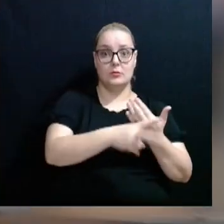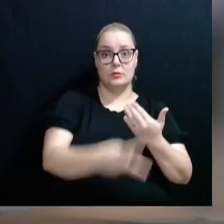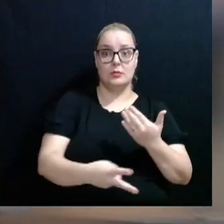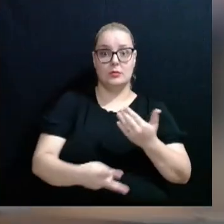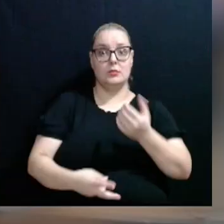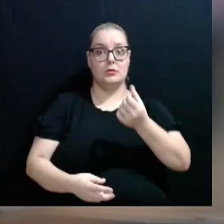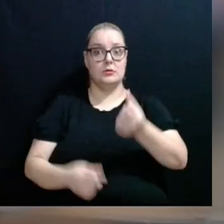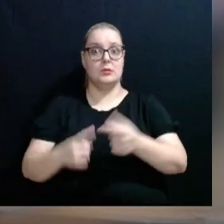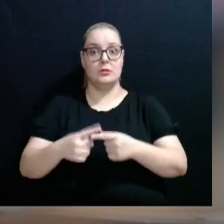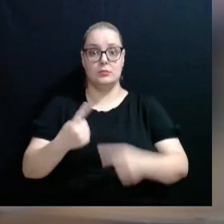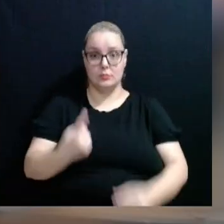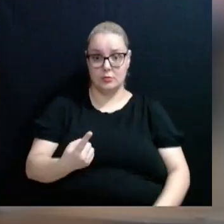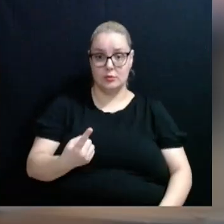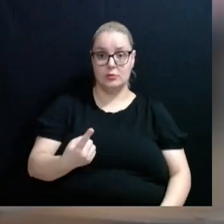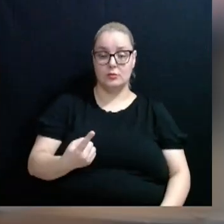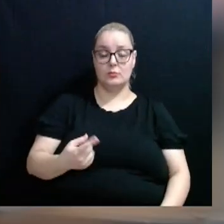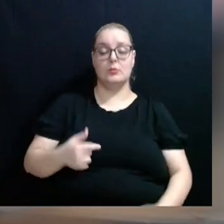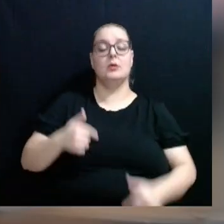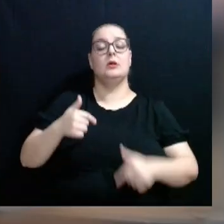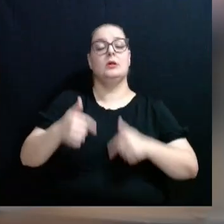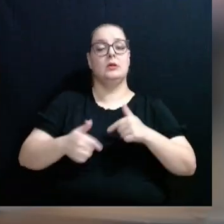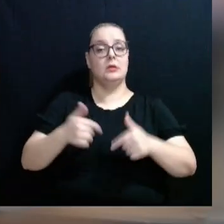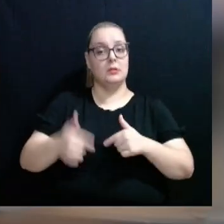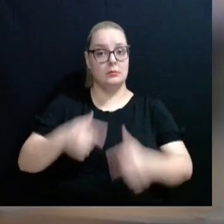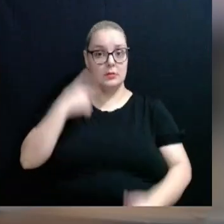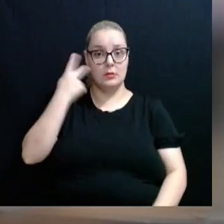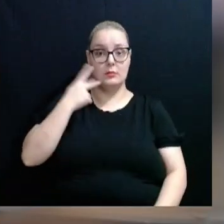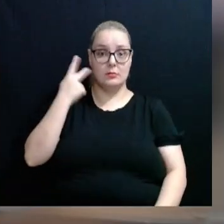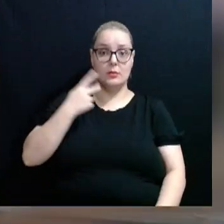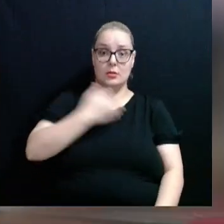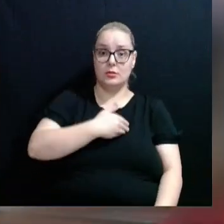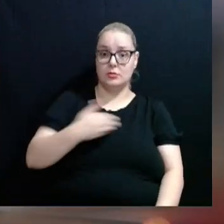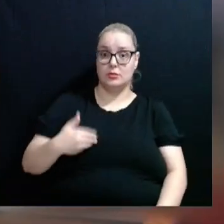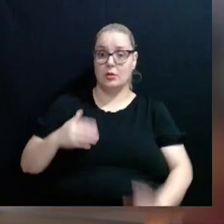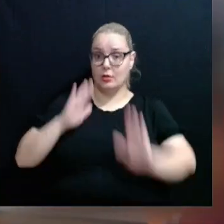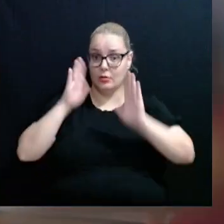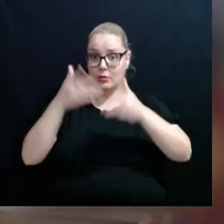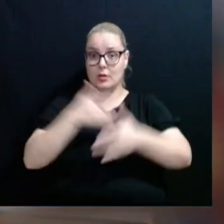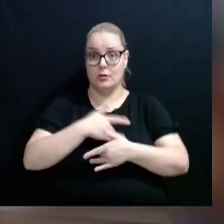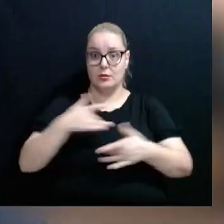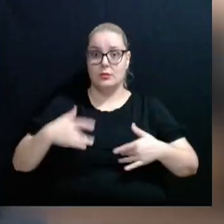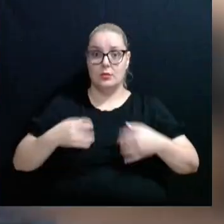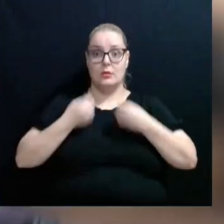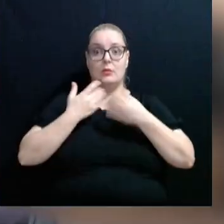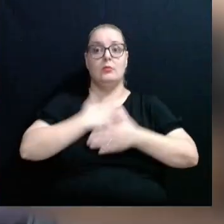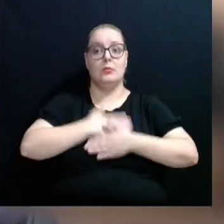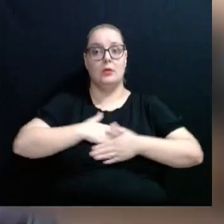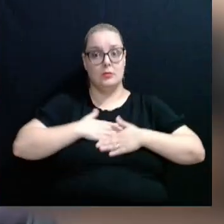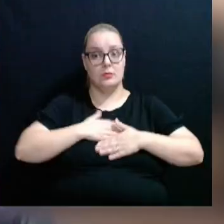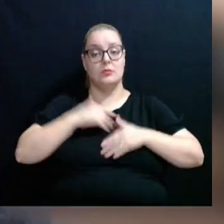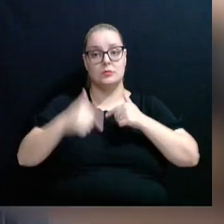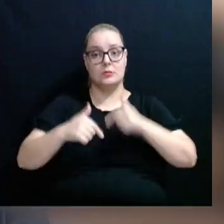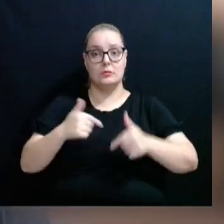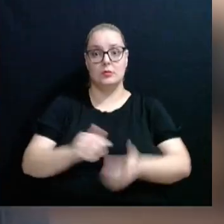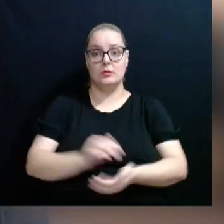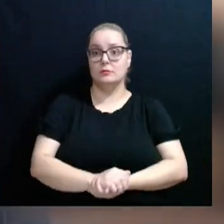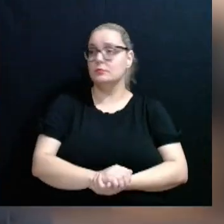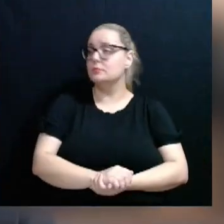a necessidade de políticas públicas voltadas à saúde e ao bem-estar dos trabalhadores. Todo tipo de